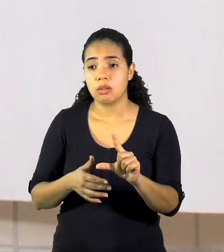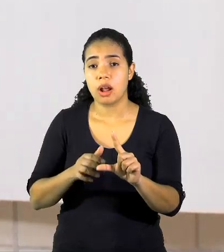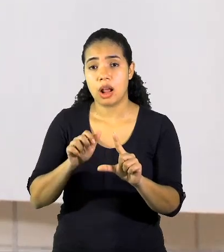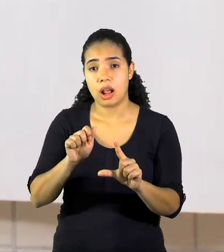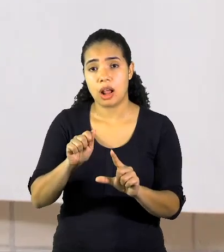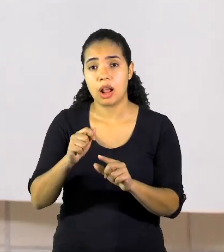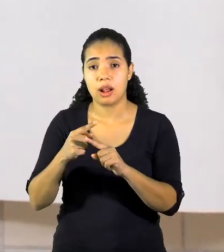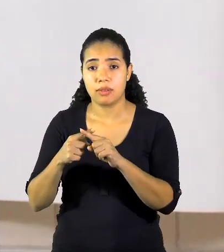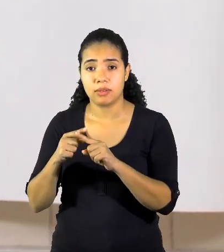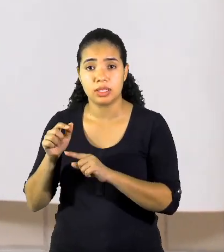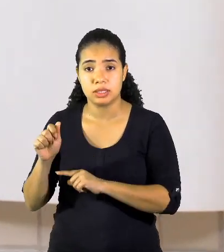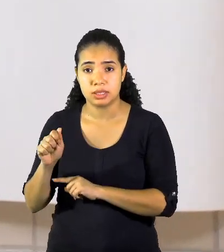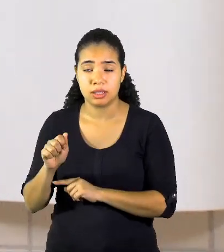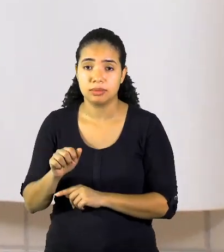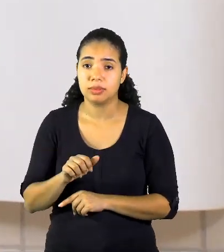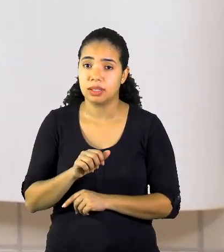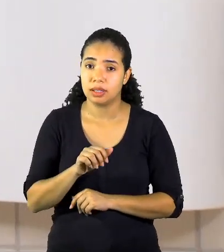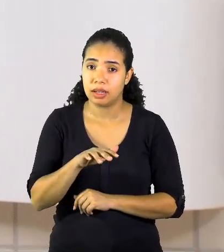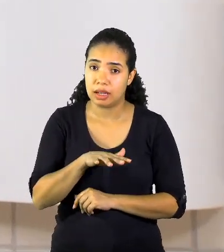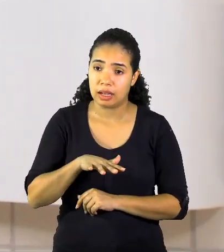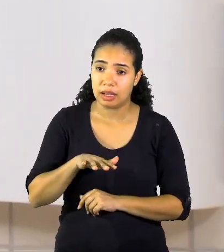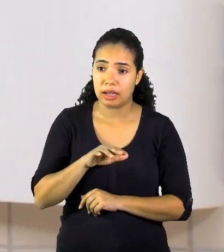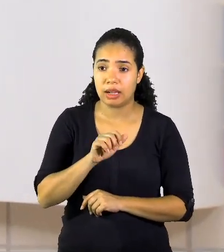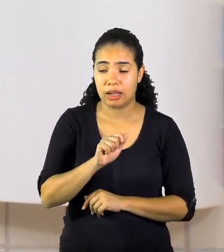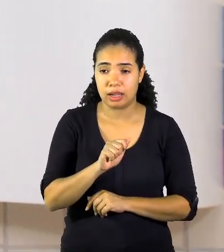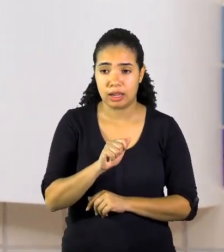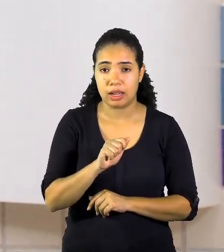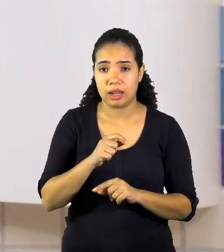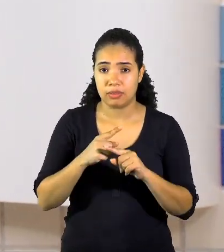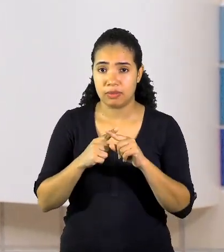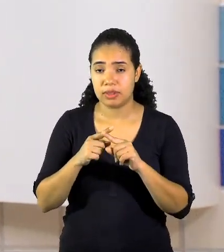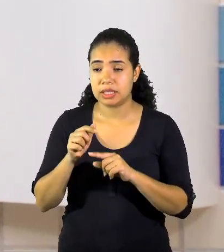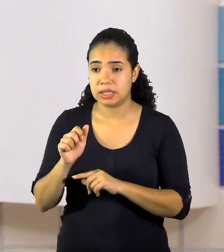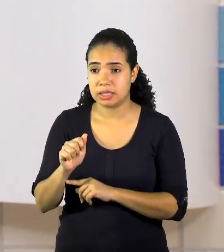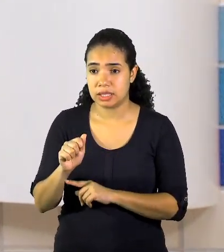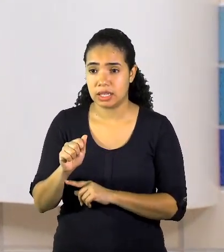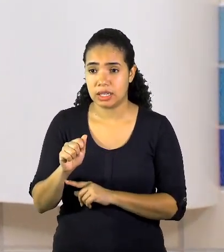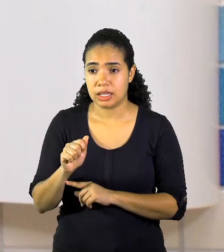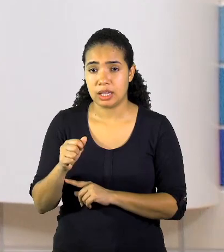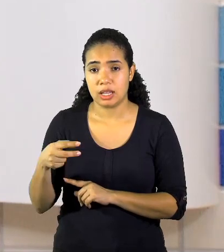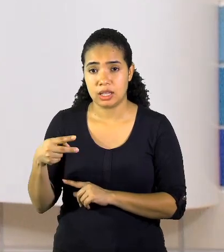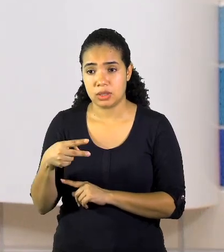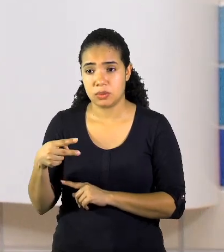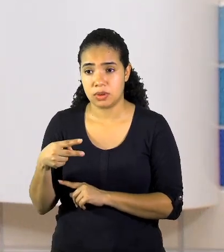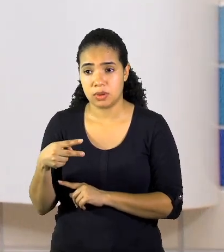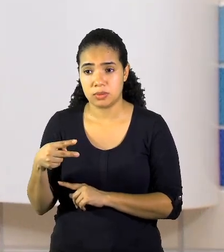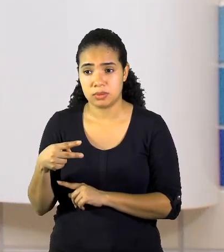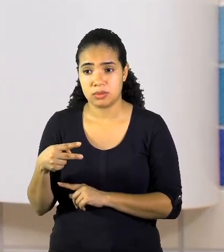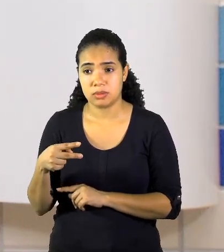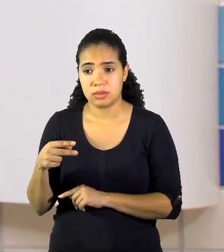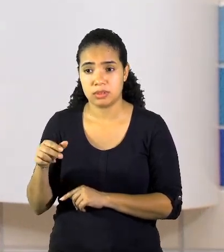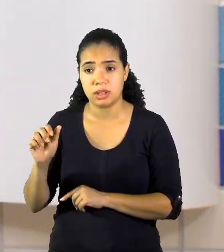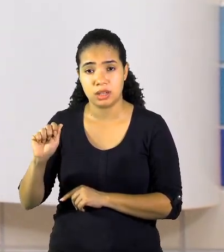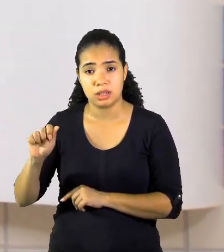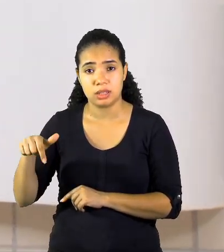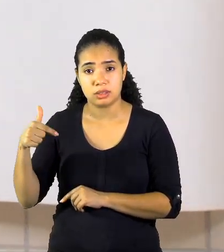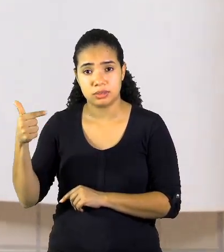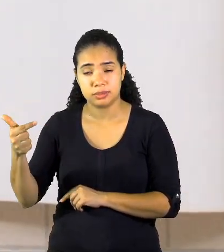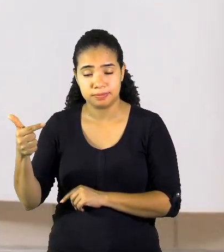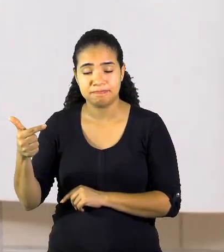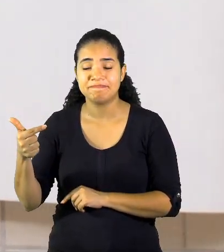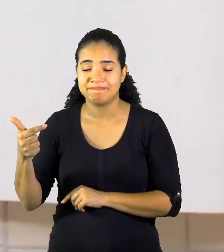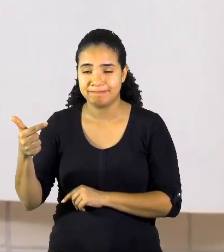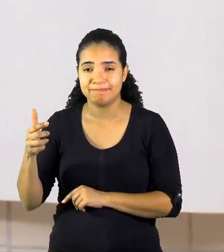A. Então, a área é A vezes A. E A vezes A é o quê, pessoal? A